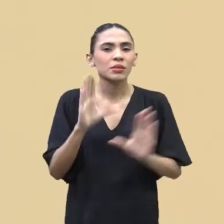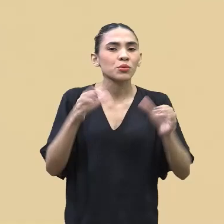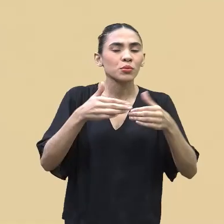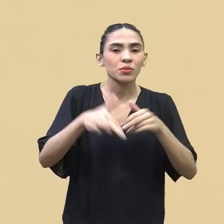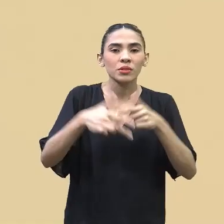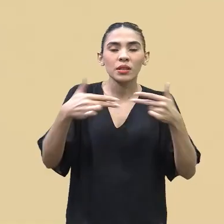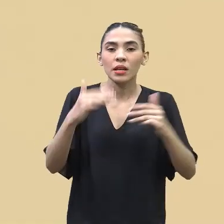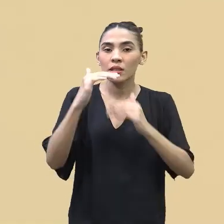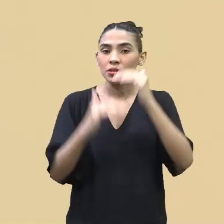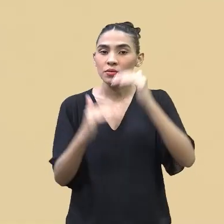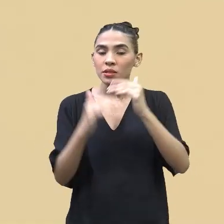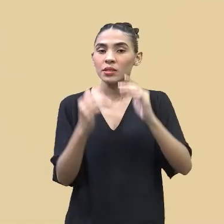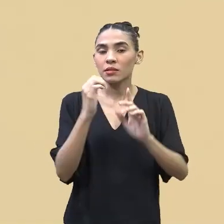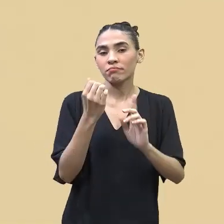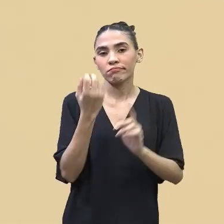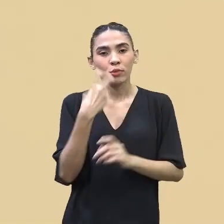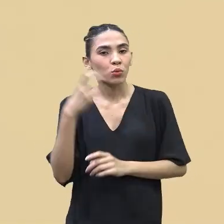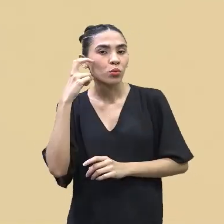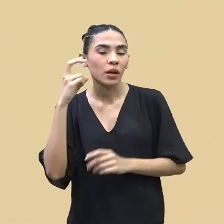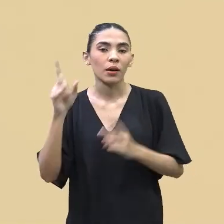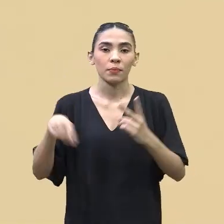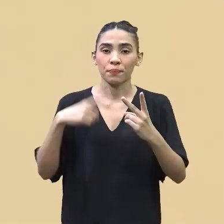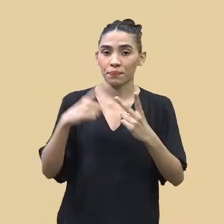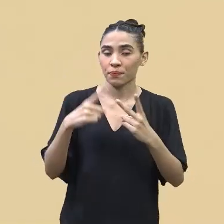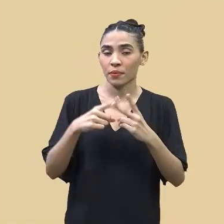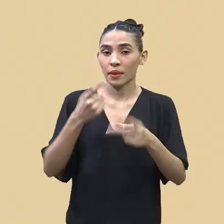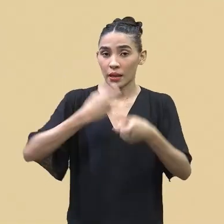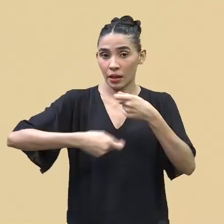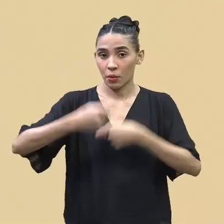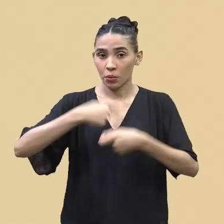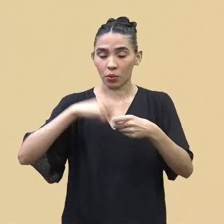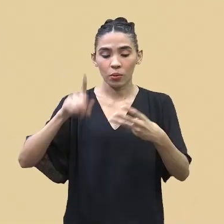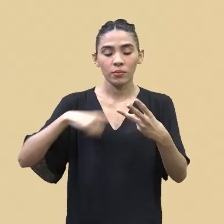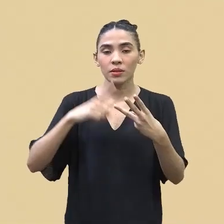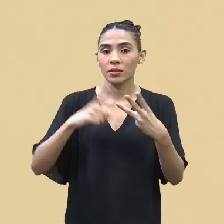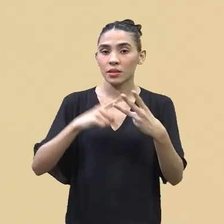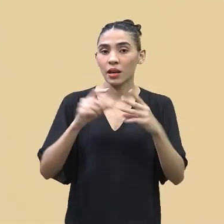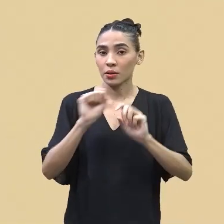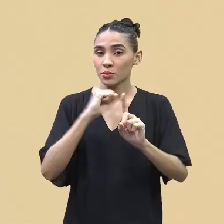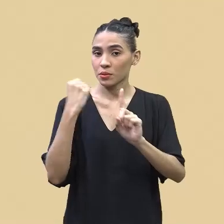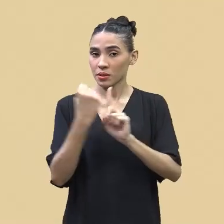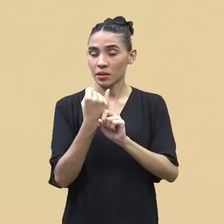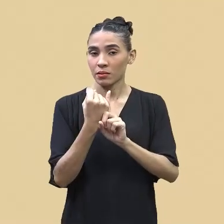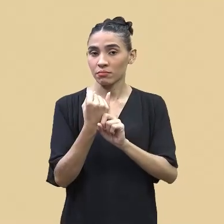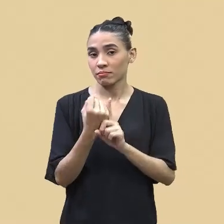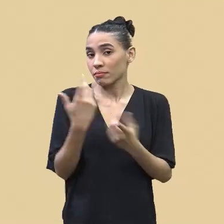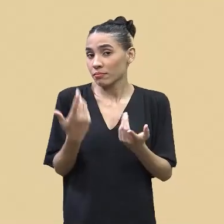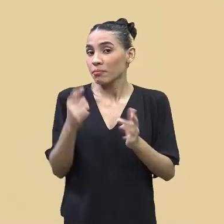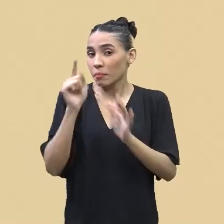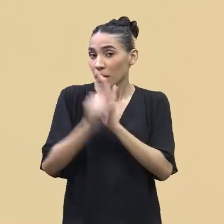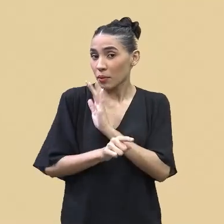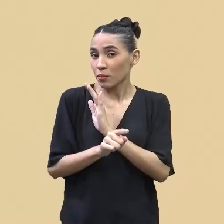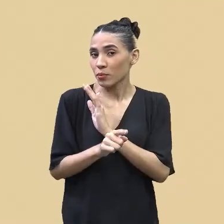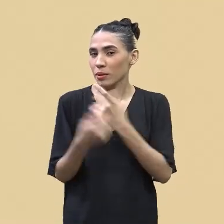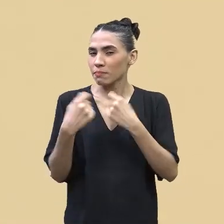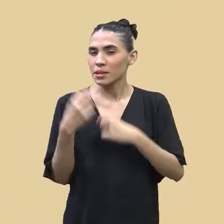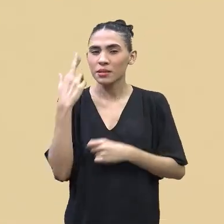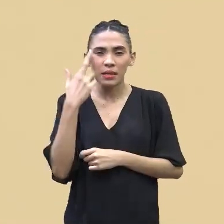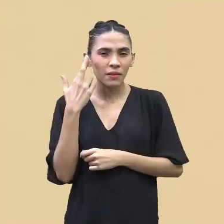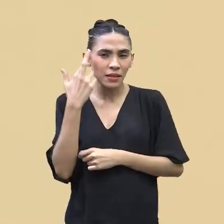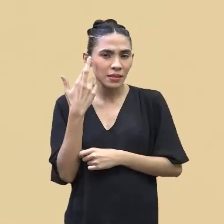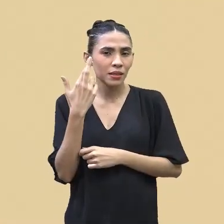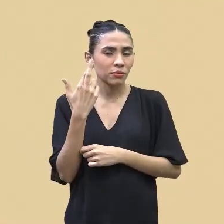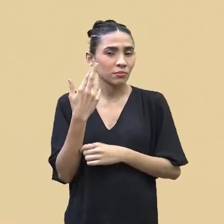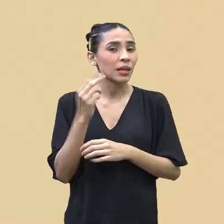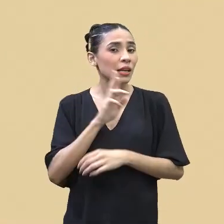Com as diferenças culturais, com as diferenças econômicas, com diferenças sociais? É uma pergunta que merece uma resposta,